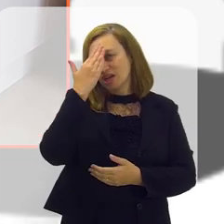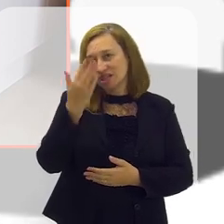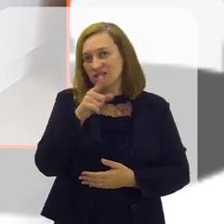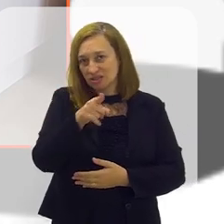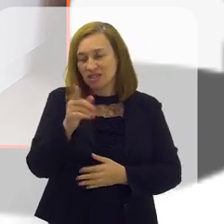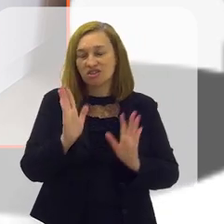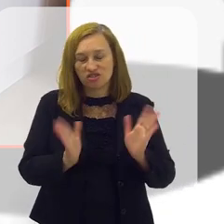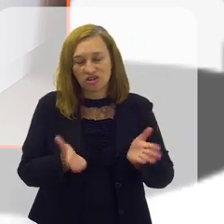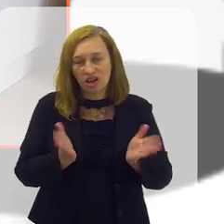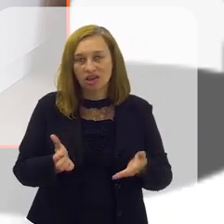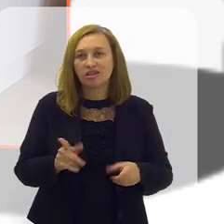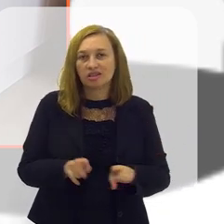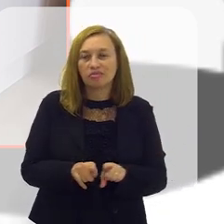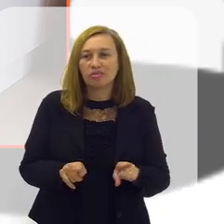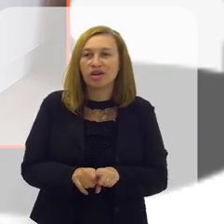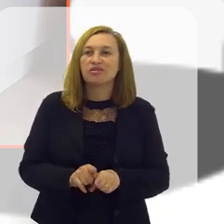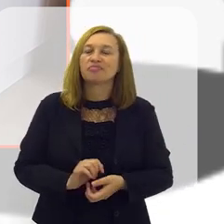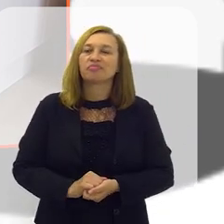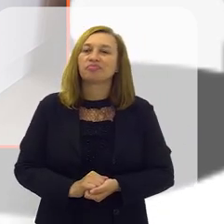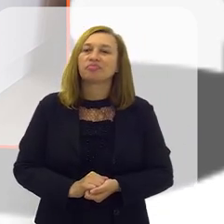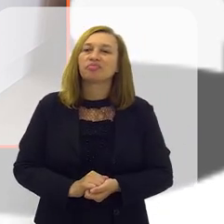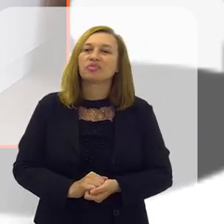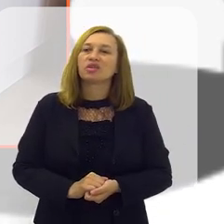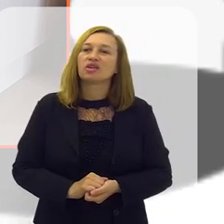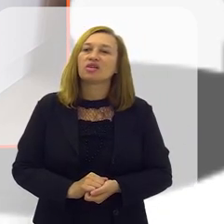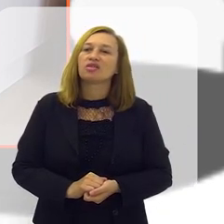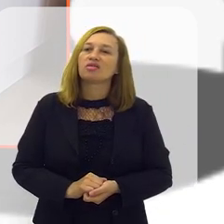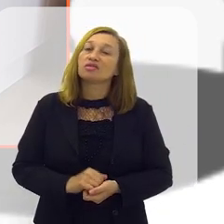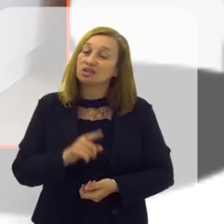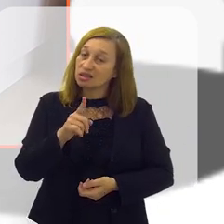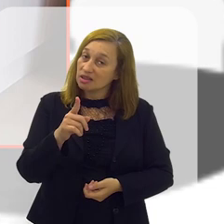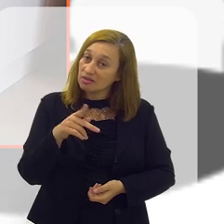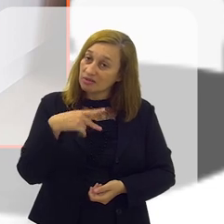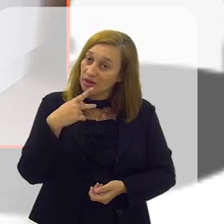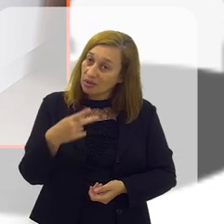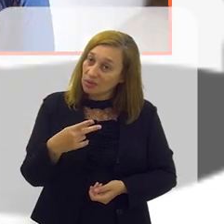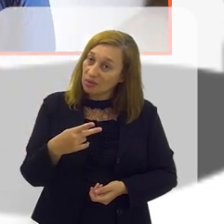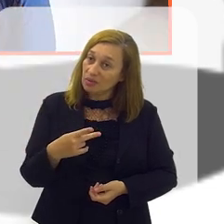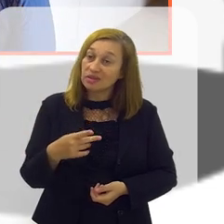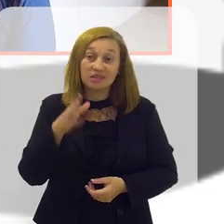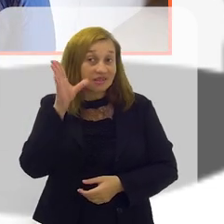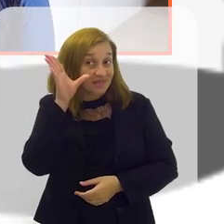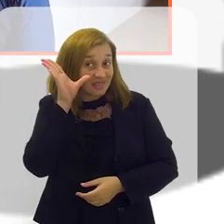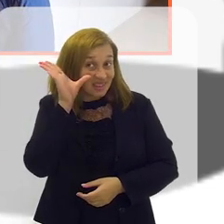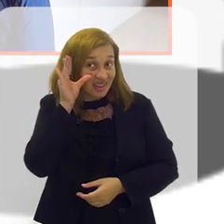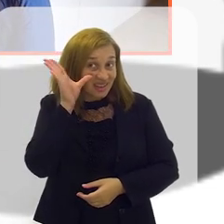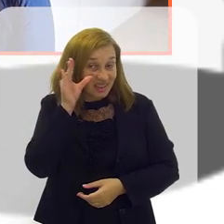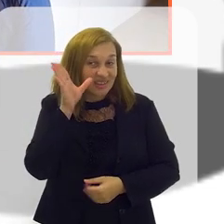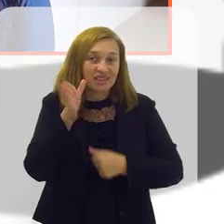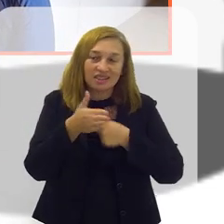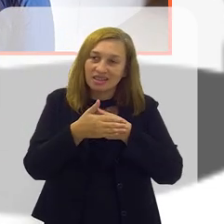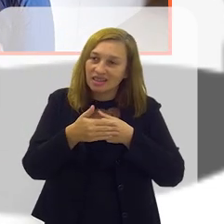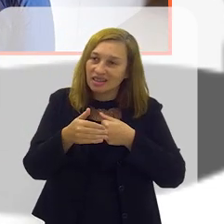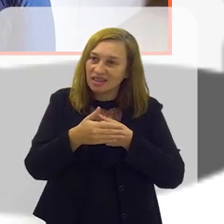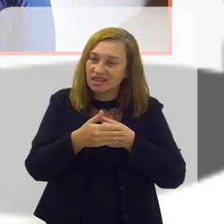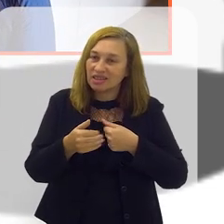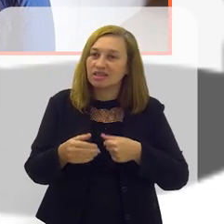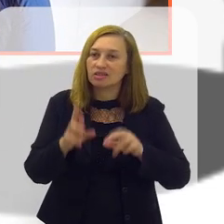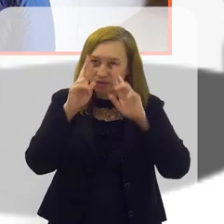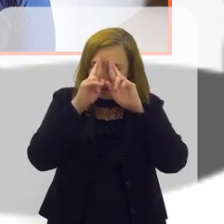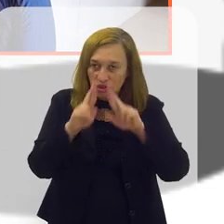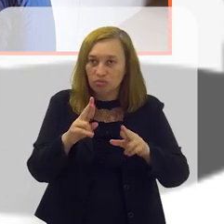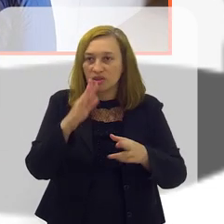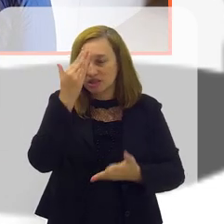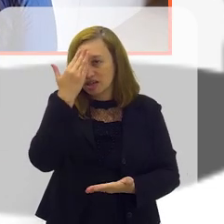e eu agradeço a você já de antemão também, né? Pelo que você me disse aí, desse interesse, desse carinho,